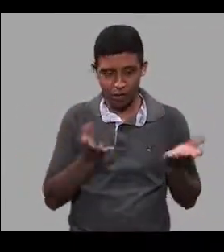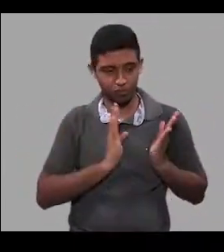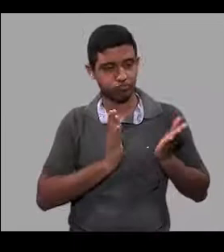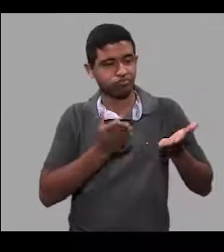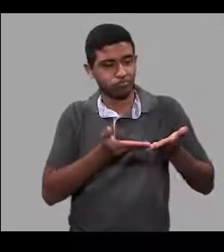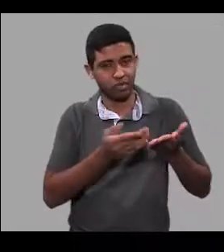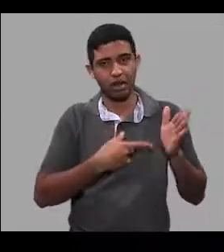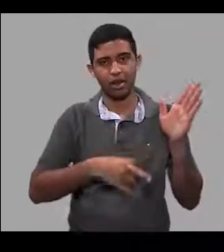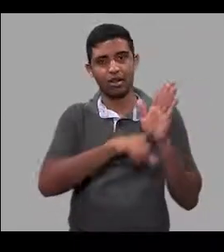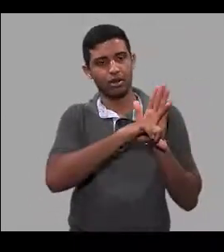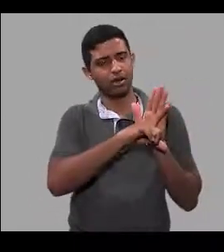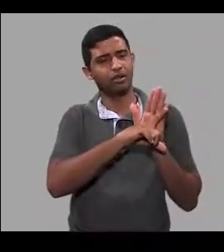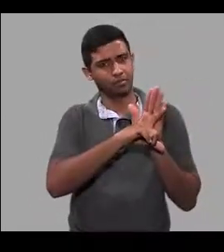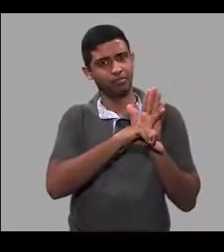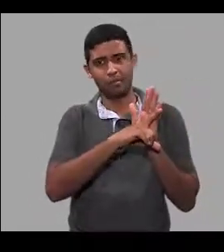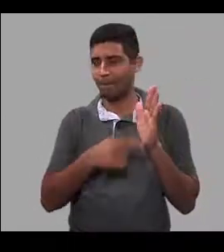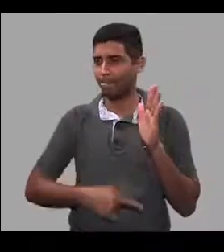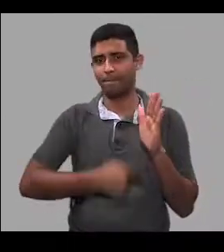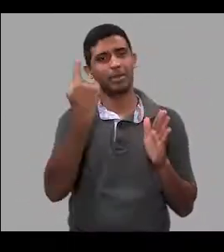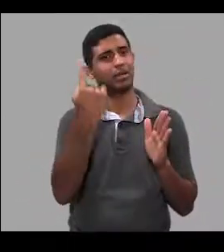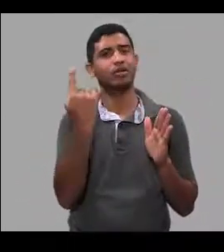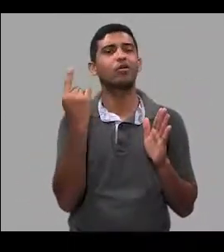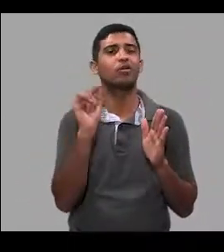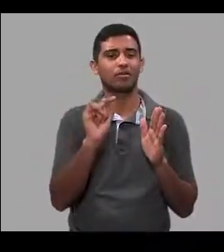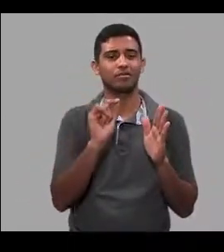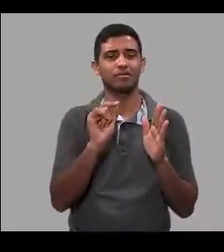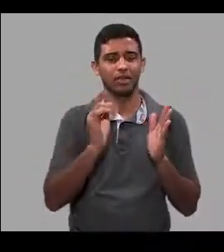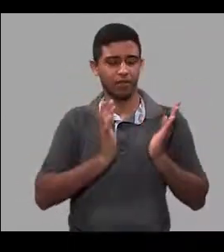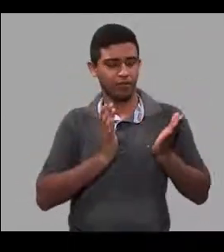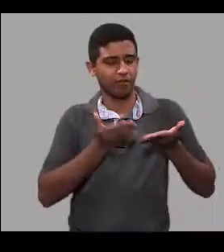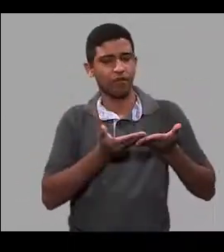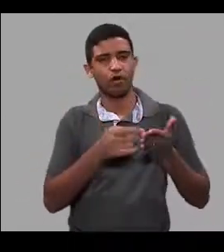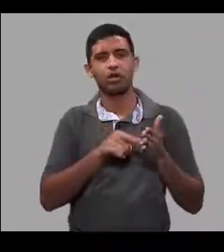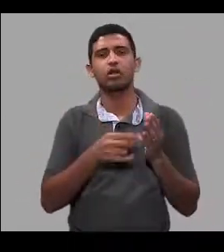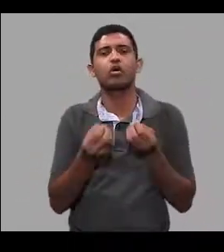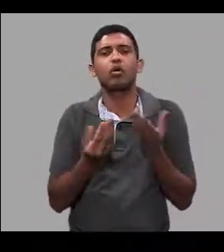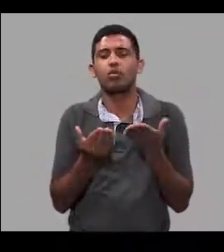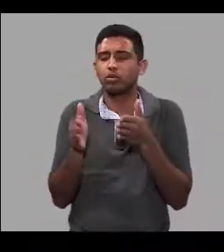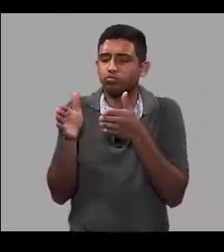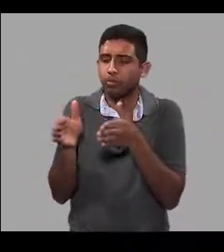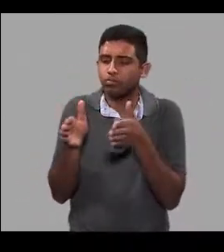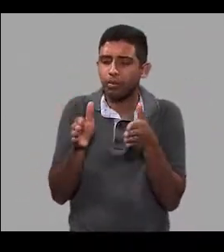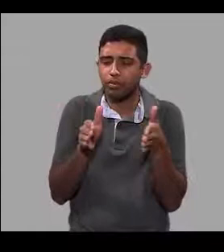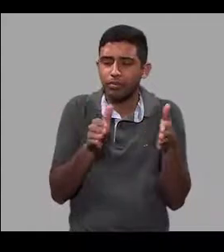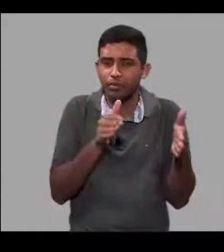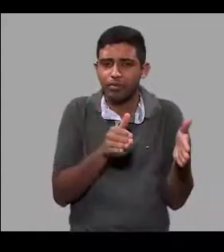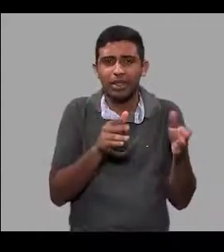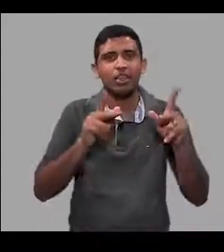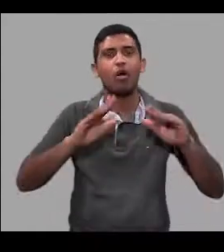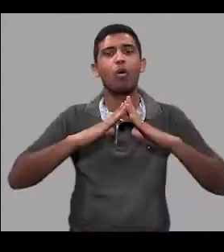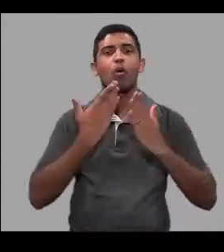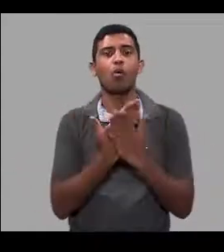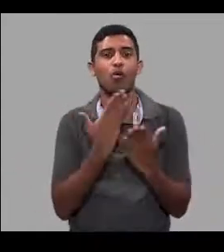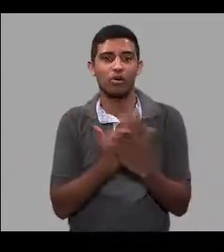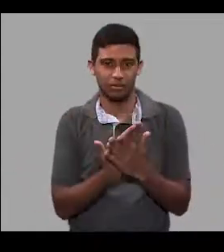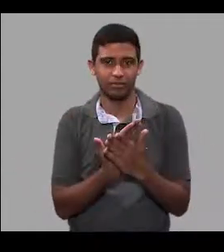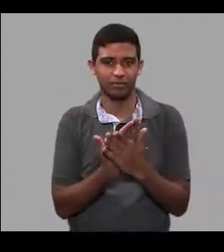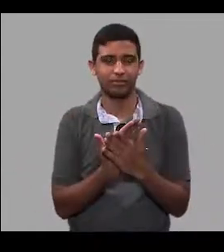que cria o fórum, é uma coisa pioneira também, diz que o fórum tem uma coordenação colegiada, não é? É